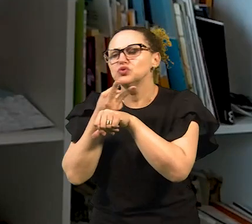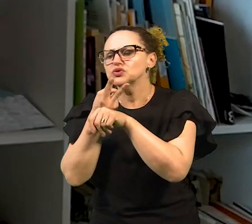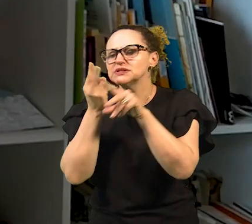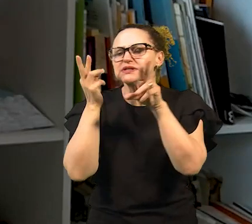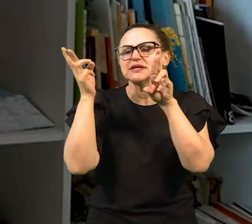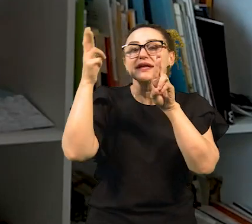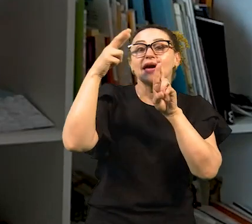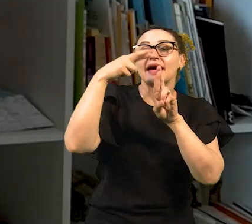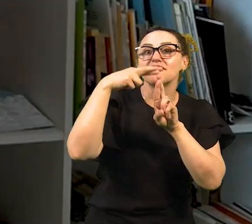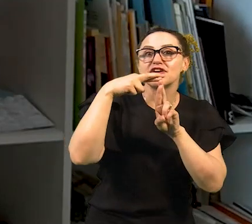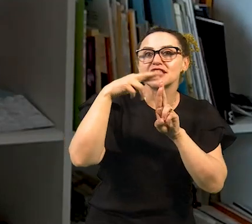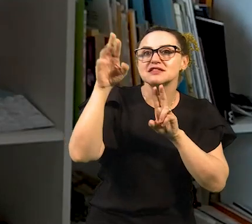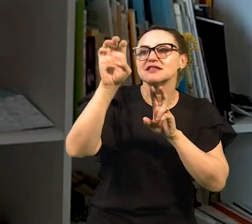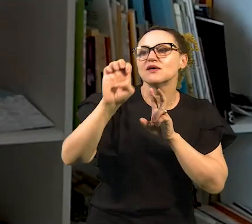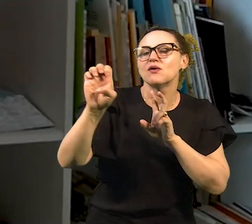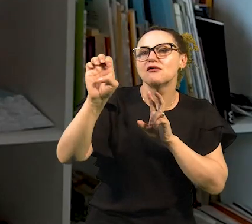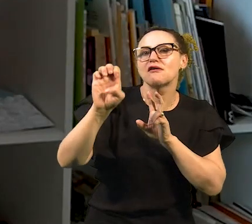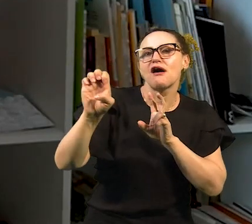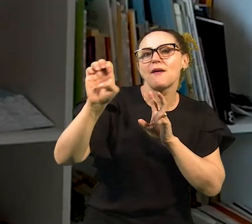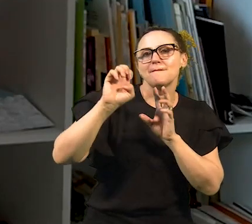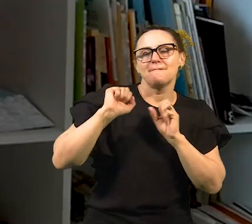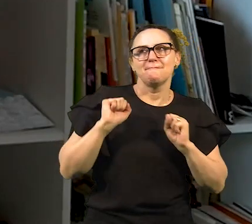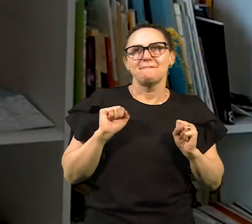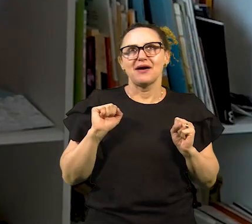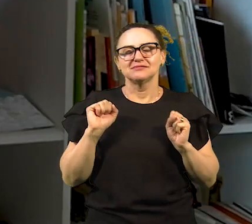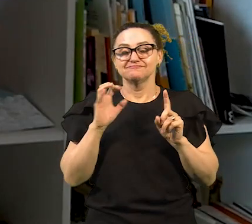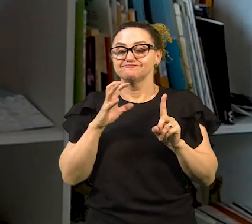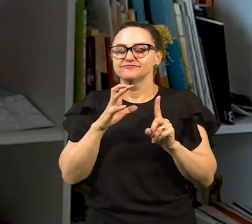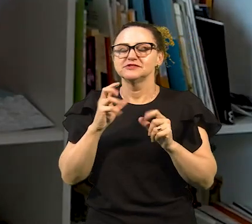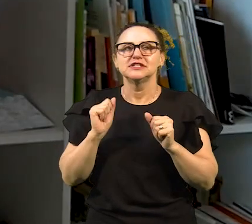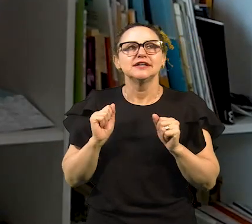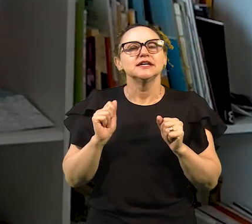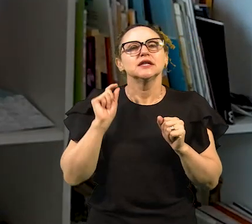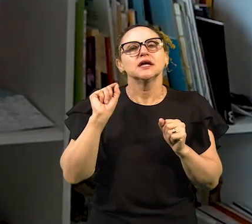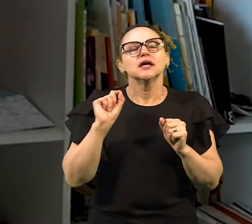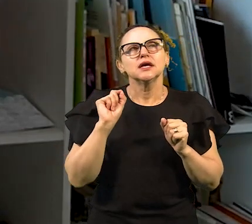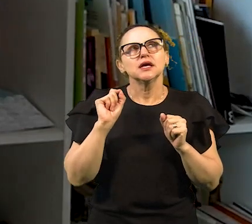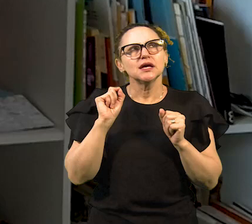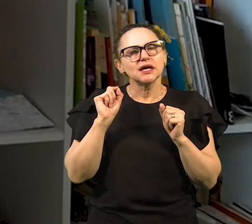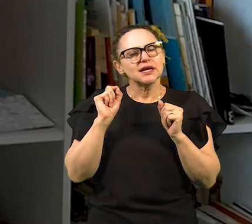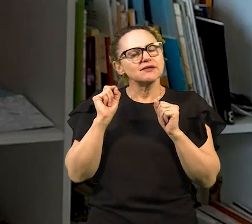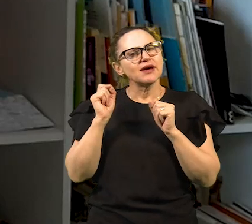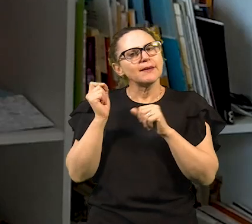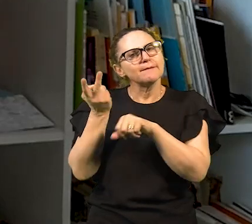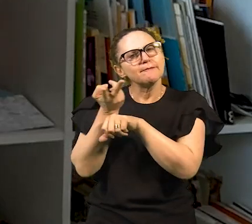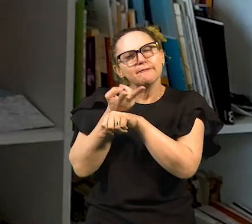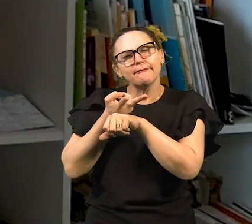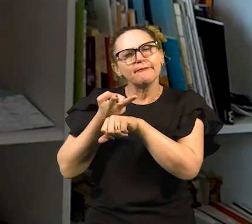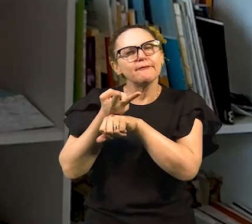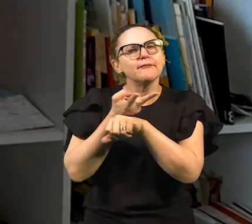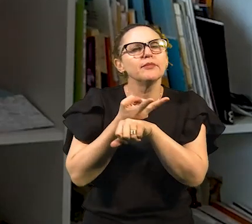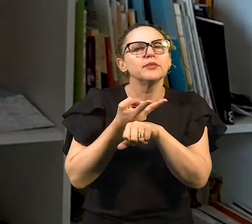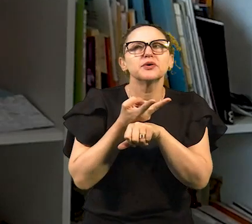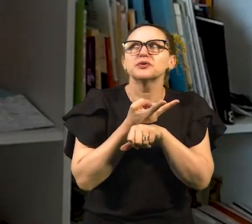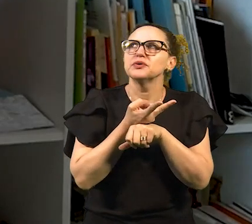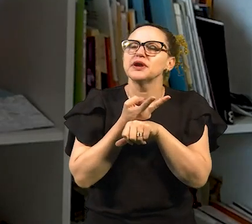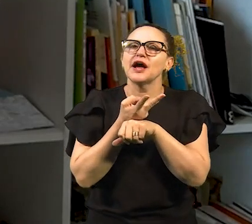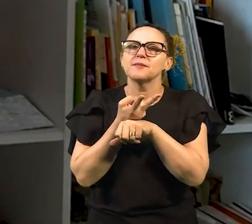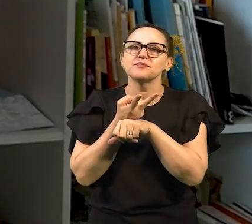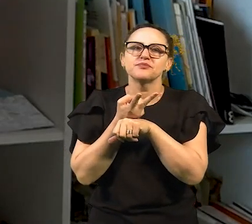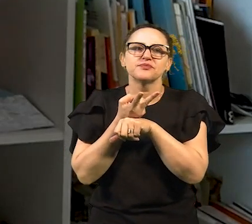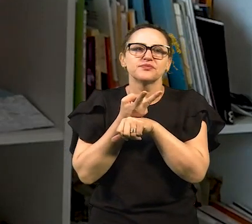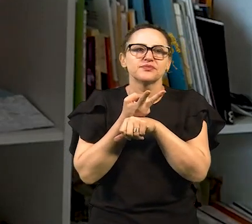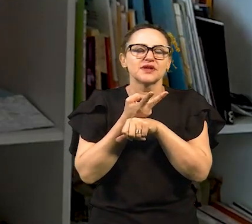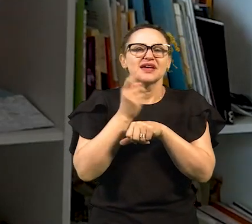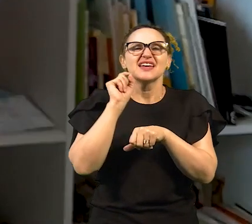europeias, acaba formando algo que vai ser comum dentro da nossa vida de brasileiros, que é essa espécie de síndrome